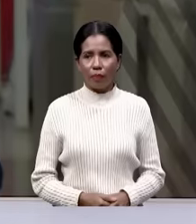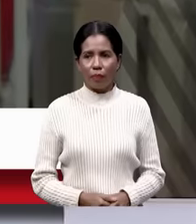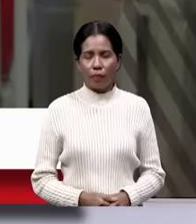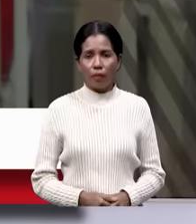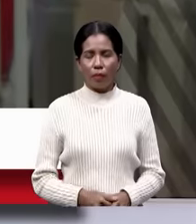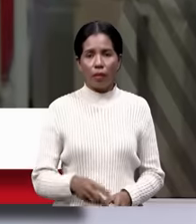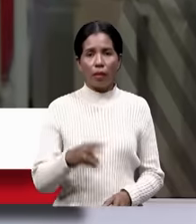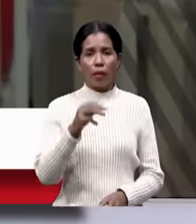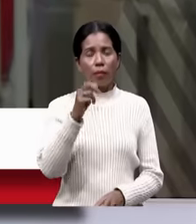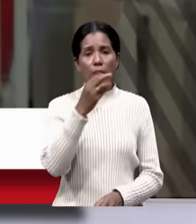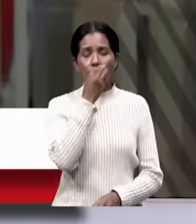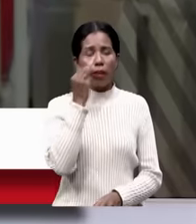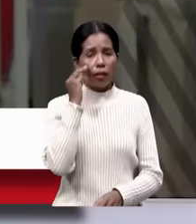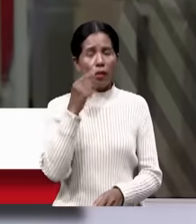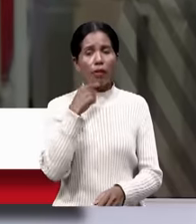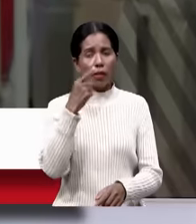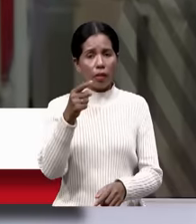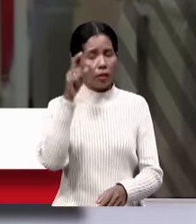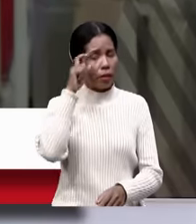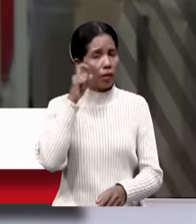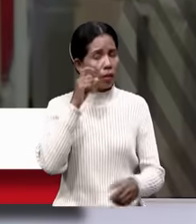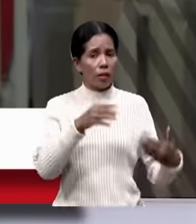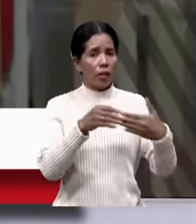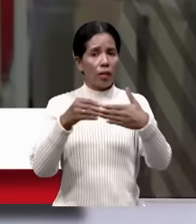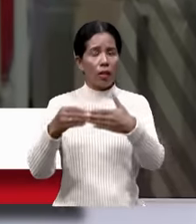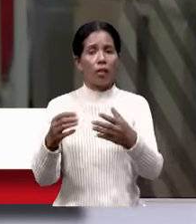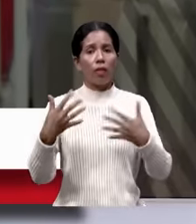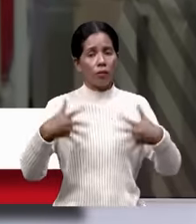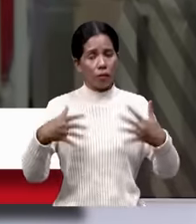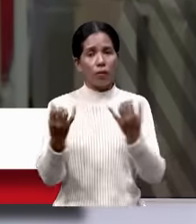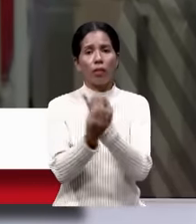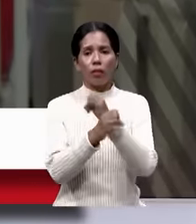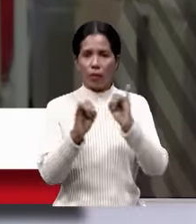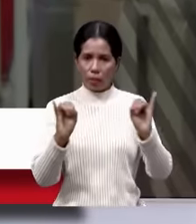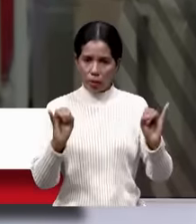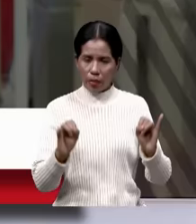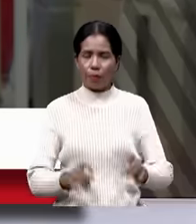Maria Alcatira afirma que não há uma clareira funo torreta independência.